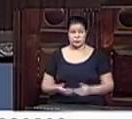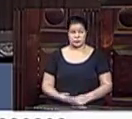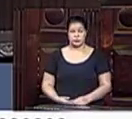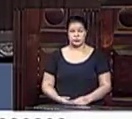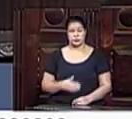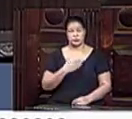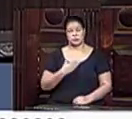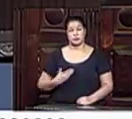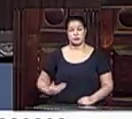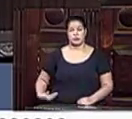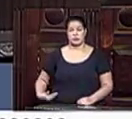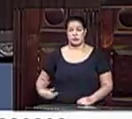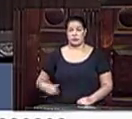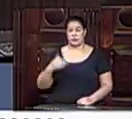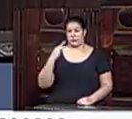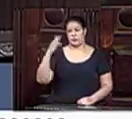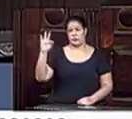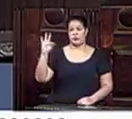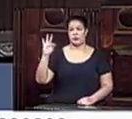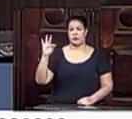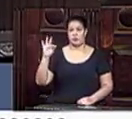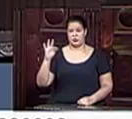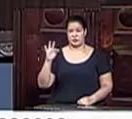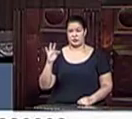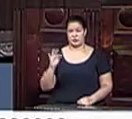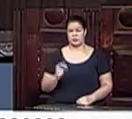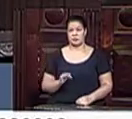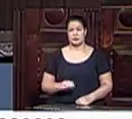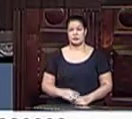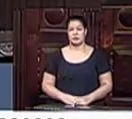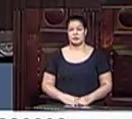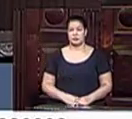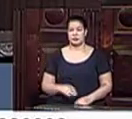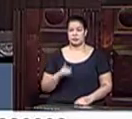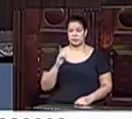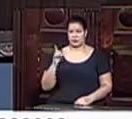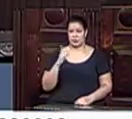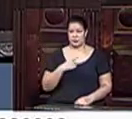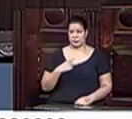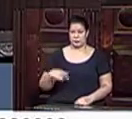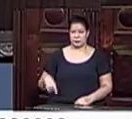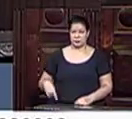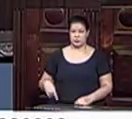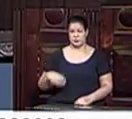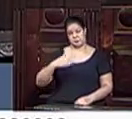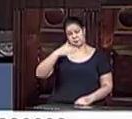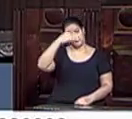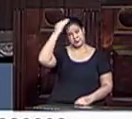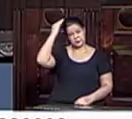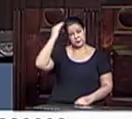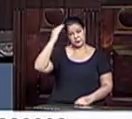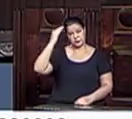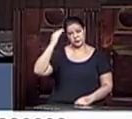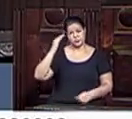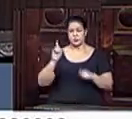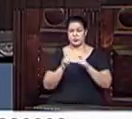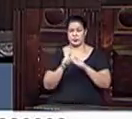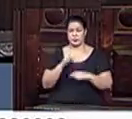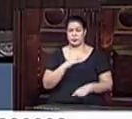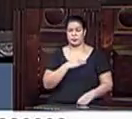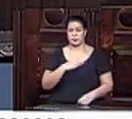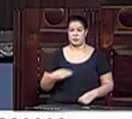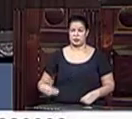o governo federal, leia-se, o presidente Michel Temer e o ministro